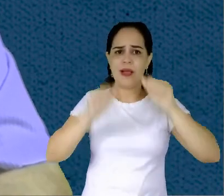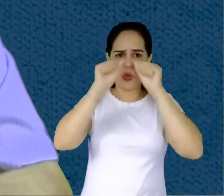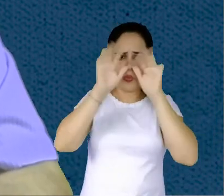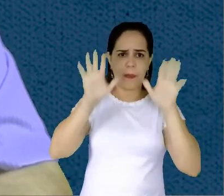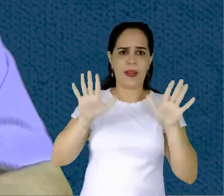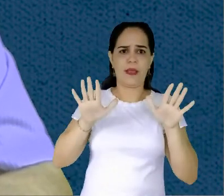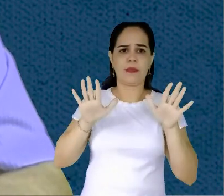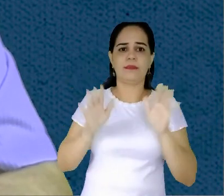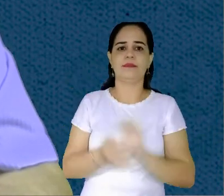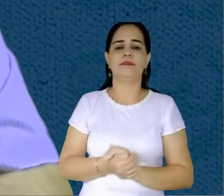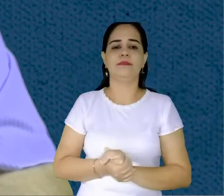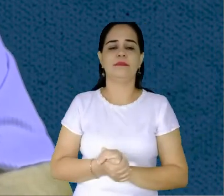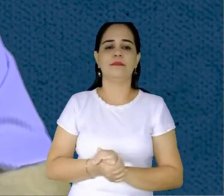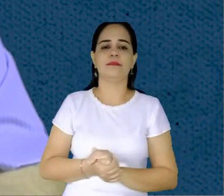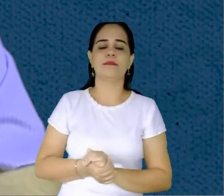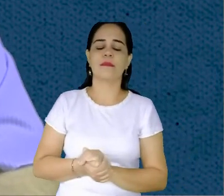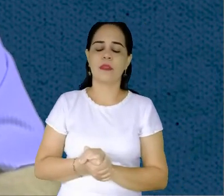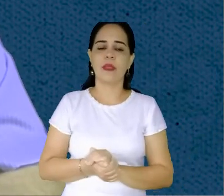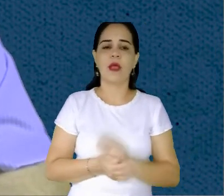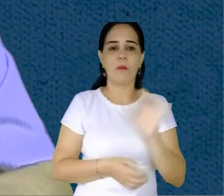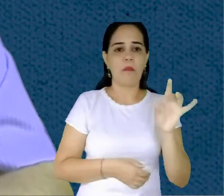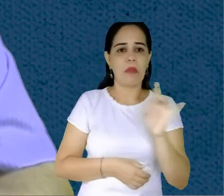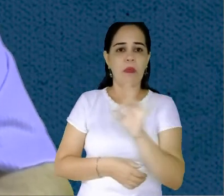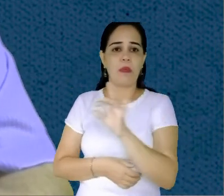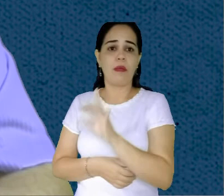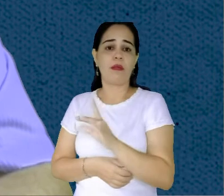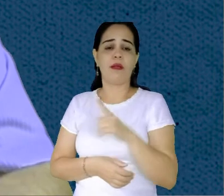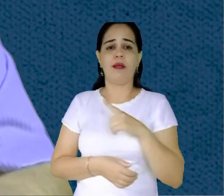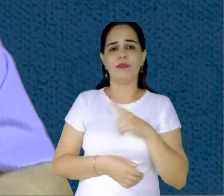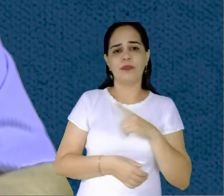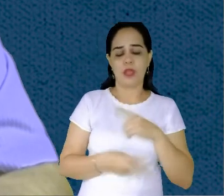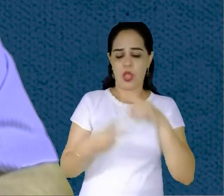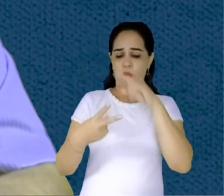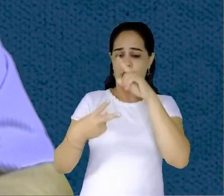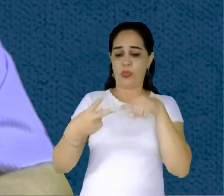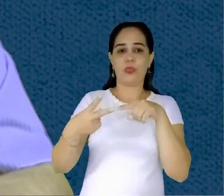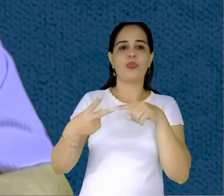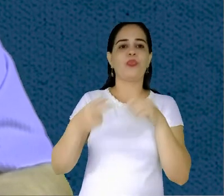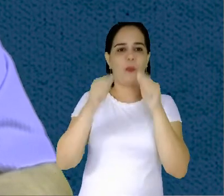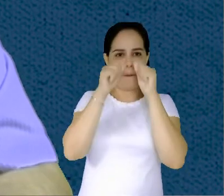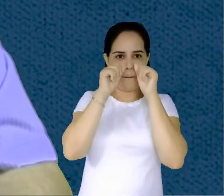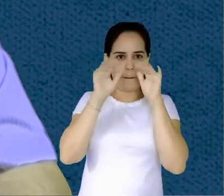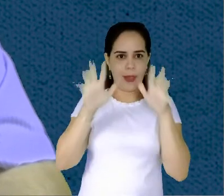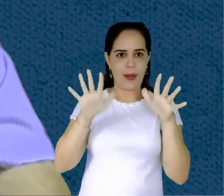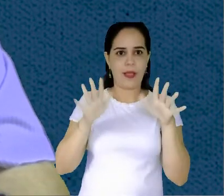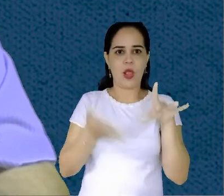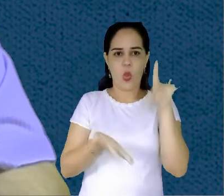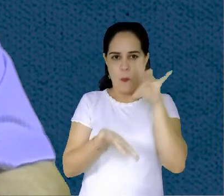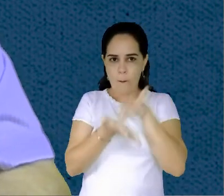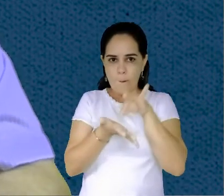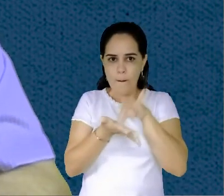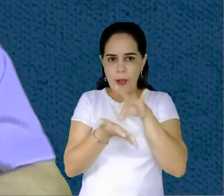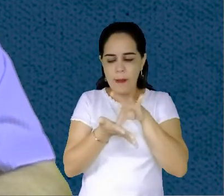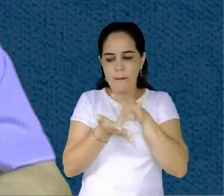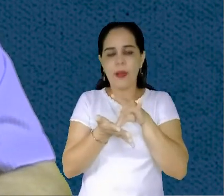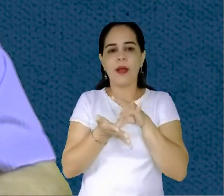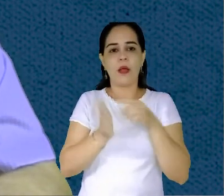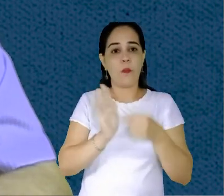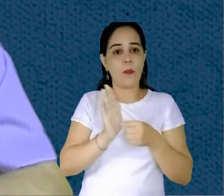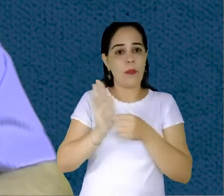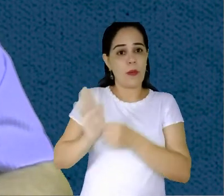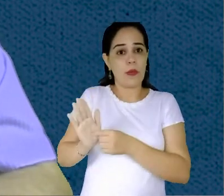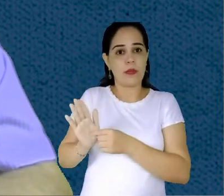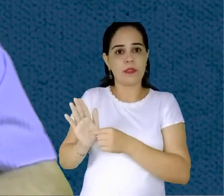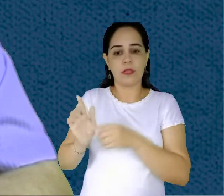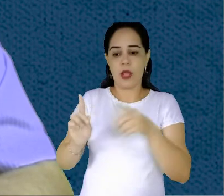caso, existem 2 milagres certificados que demonstram a santidade